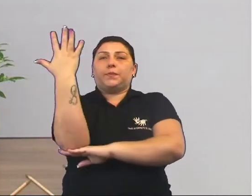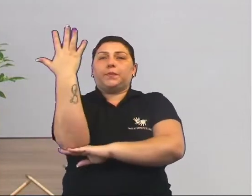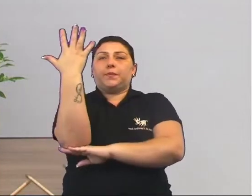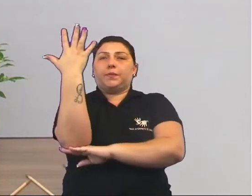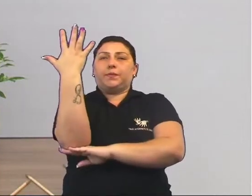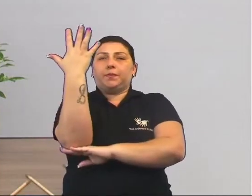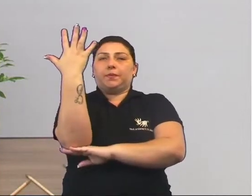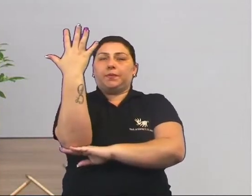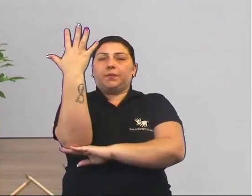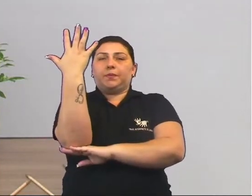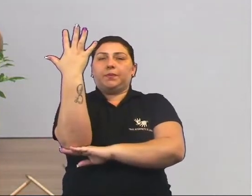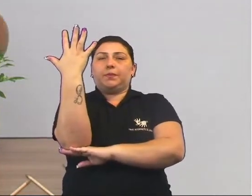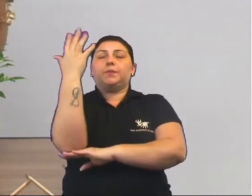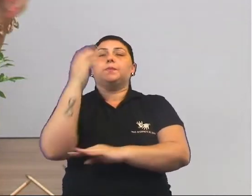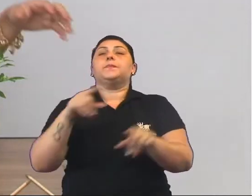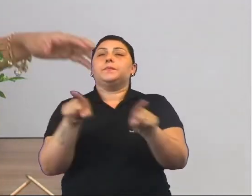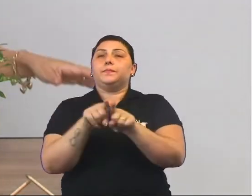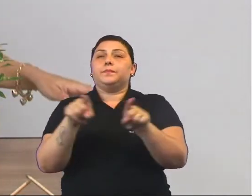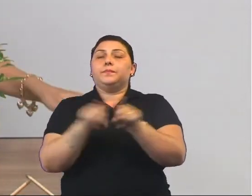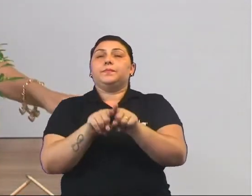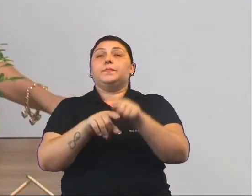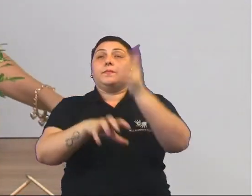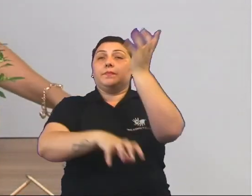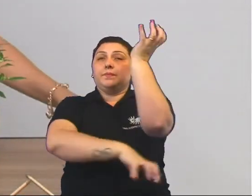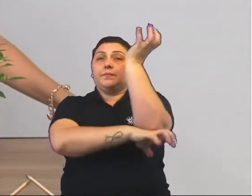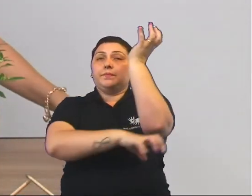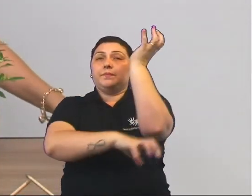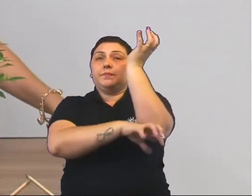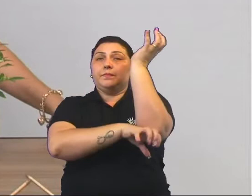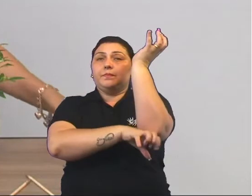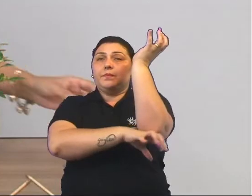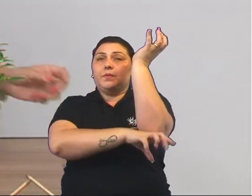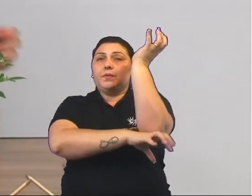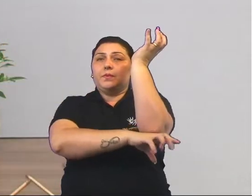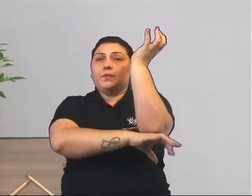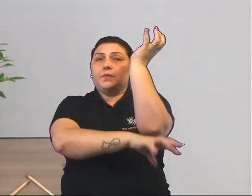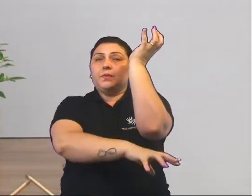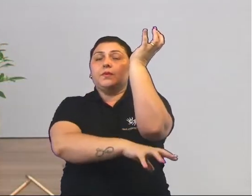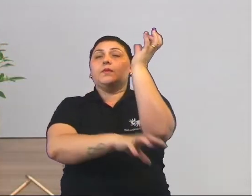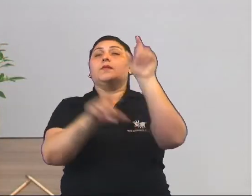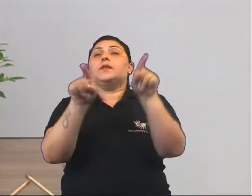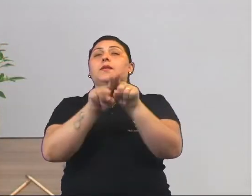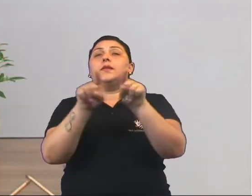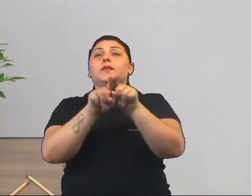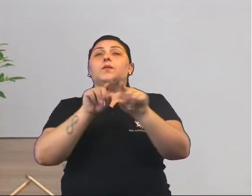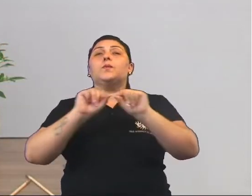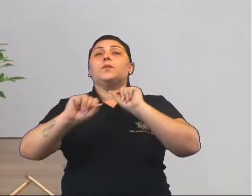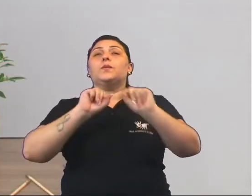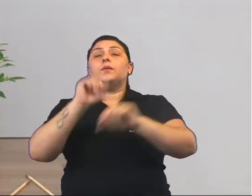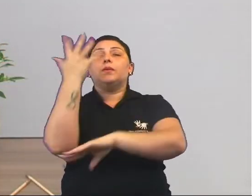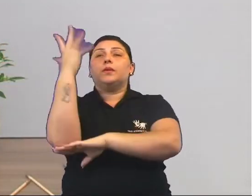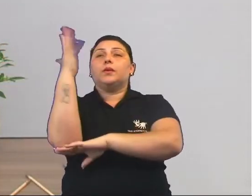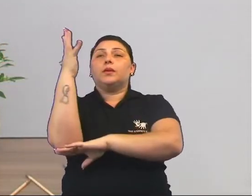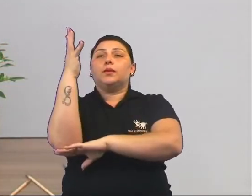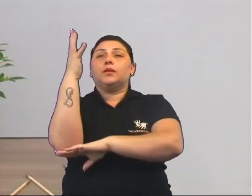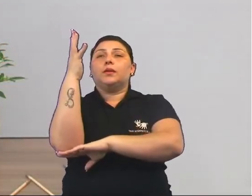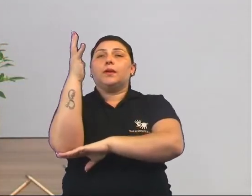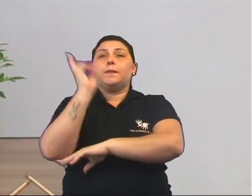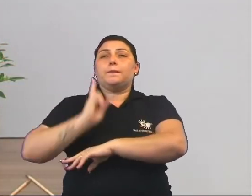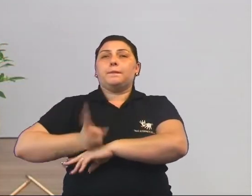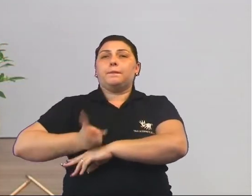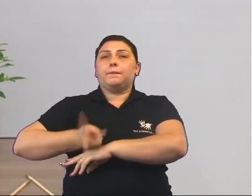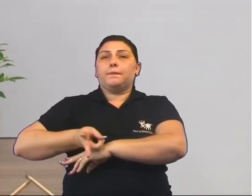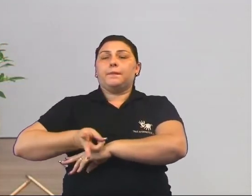Isso mesmo, para sustentar. Afinal, as raízes vão se espalhando pelo solo e vão fazer com que a planta fique ali